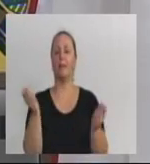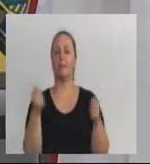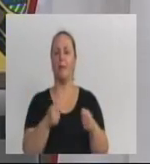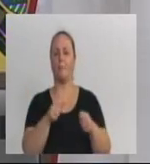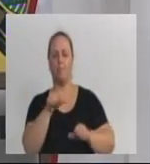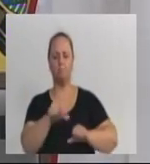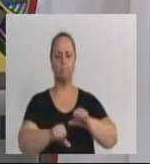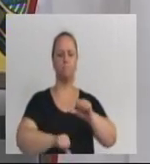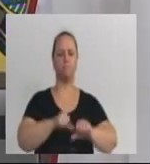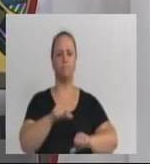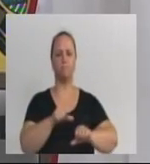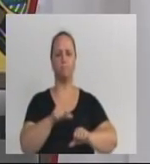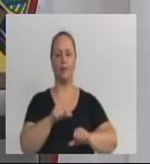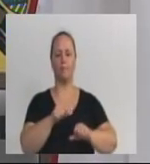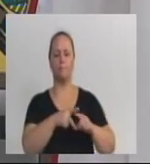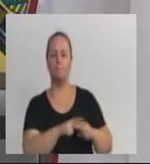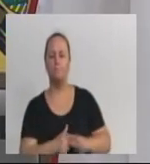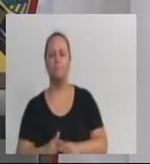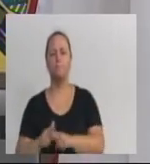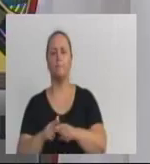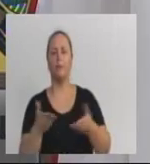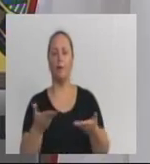oportunidade para mudanças